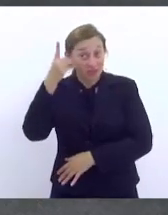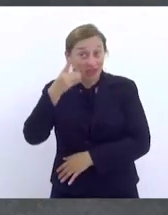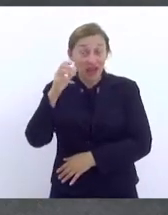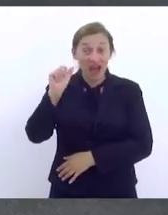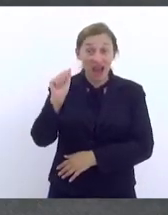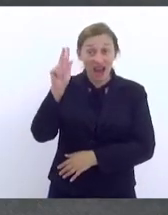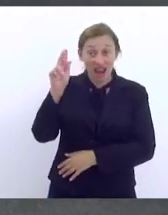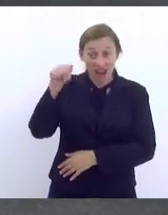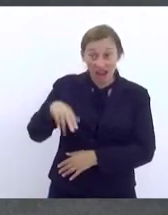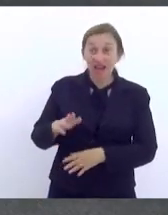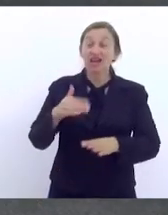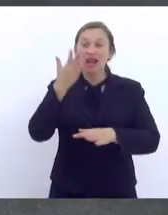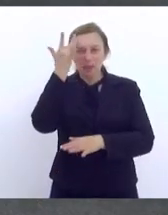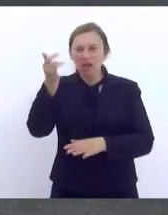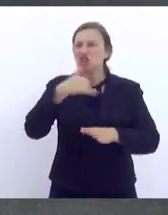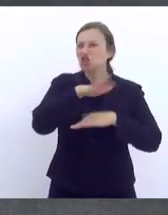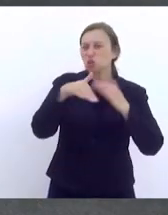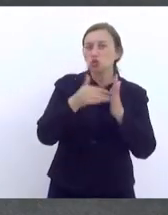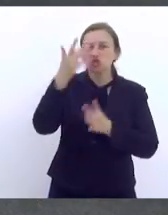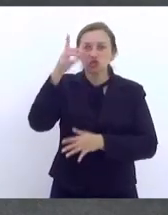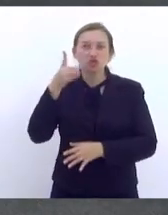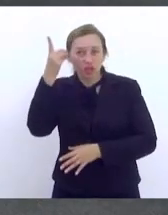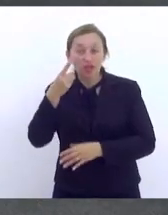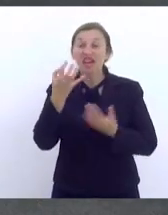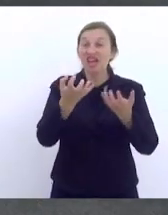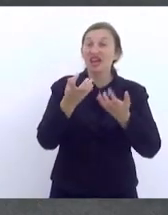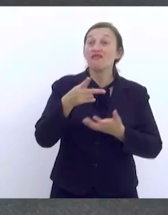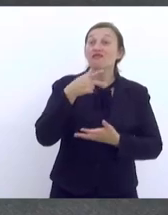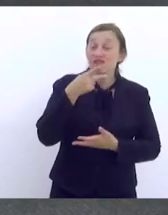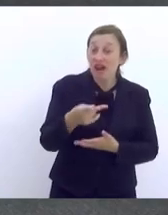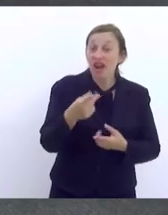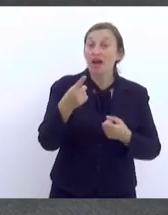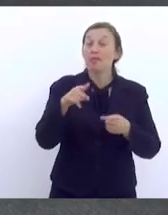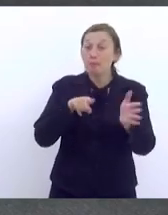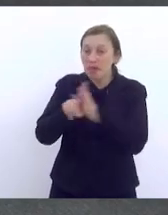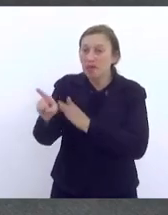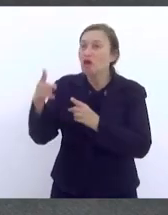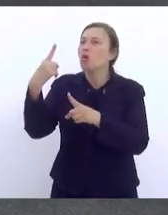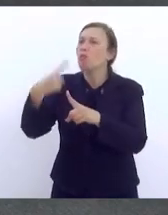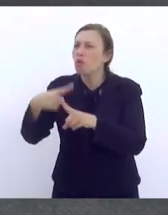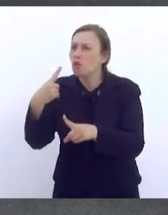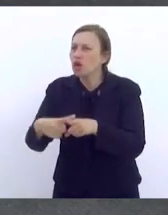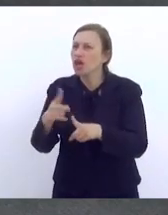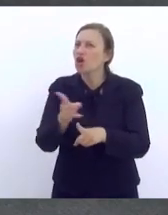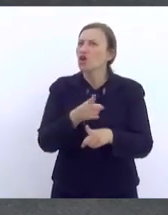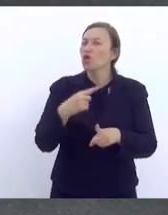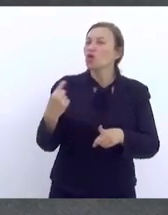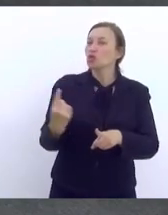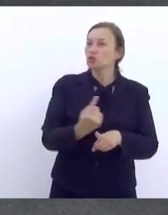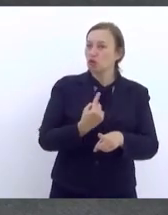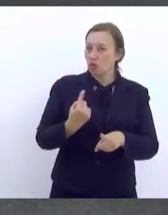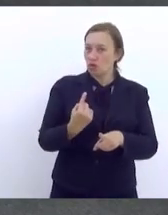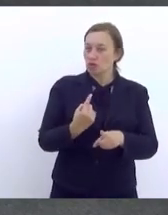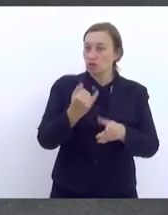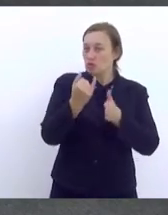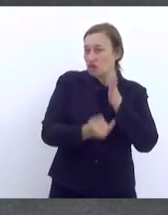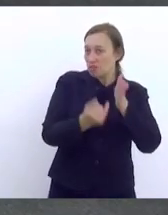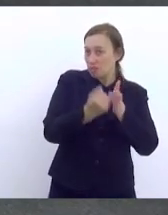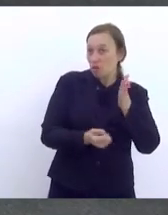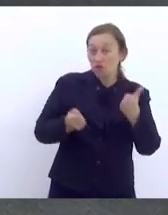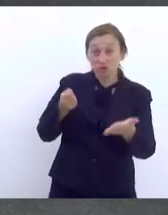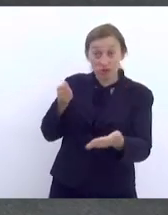Lopes e amanhã todos os deputados que quiserem questionar o porquê que o nosso imposto está pagando